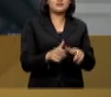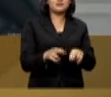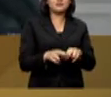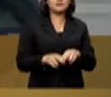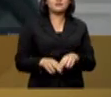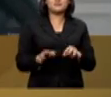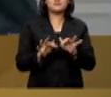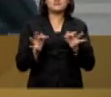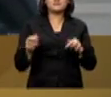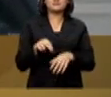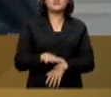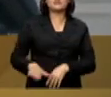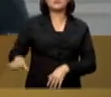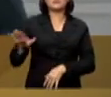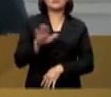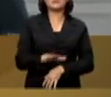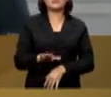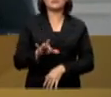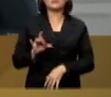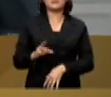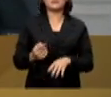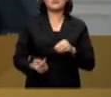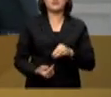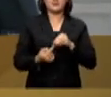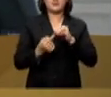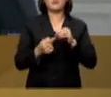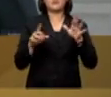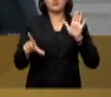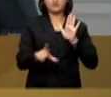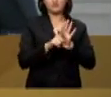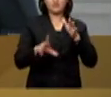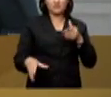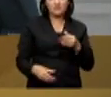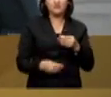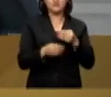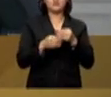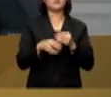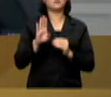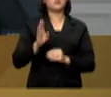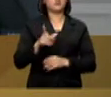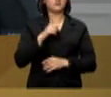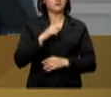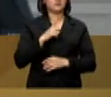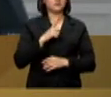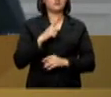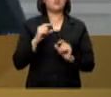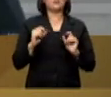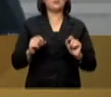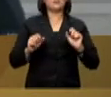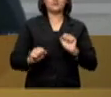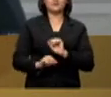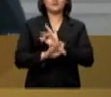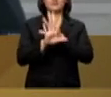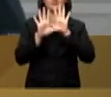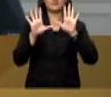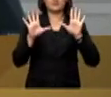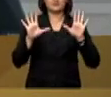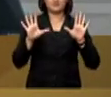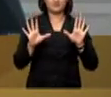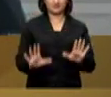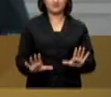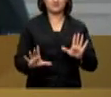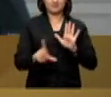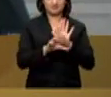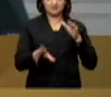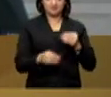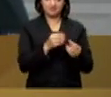ser efetuada por meio de lei complementar, porque já há a sistemática expressa, estabelecida na Lei Complementar